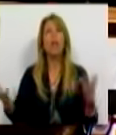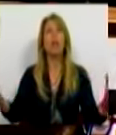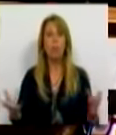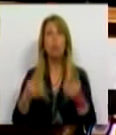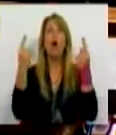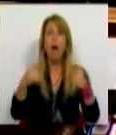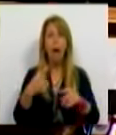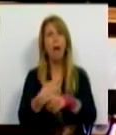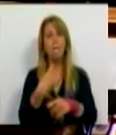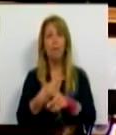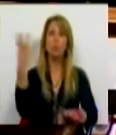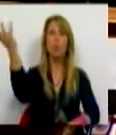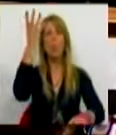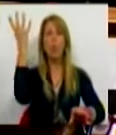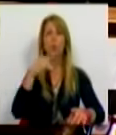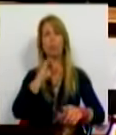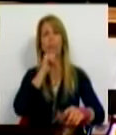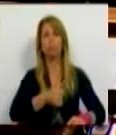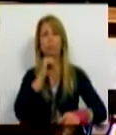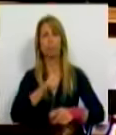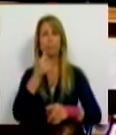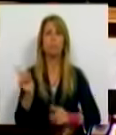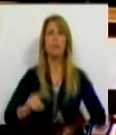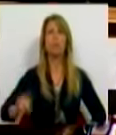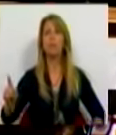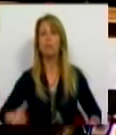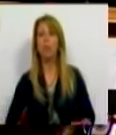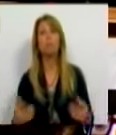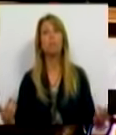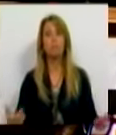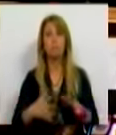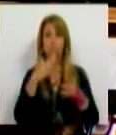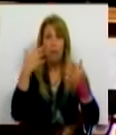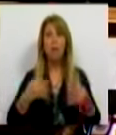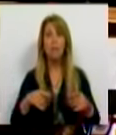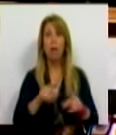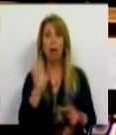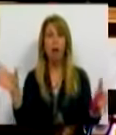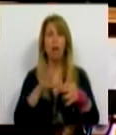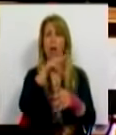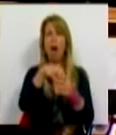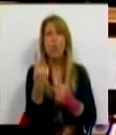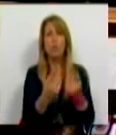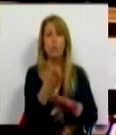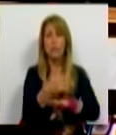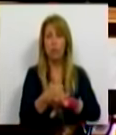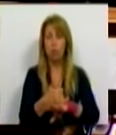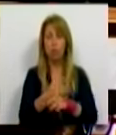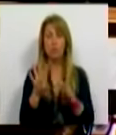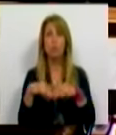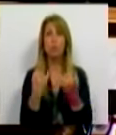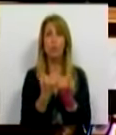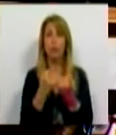de retenção. A aceitação do princípio da seletividade está profundamente impregnada em alguns setores da sociedade portuguesa